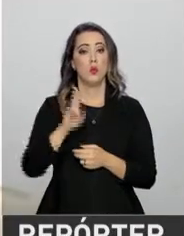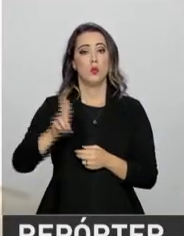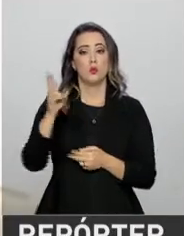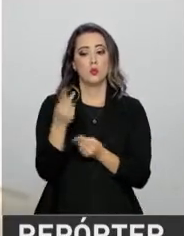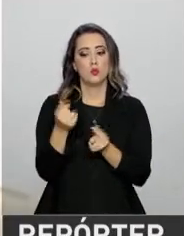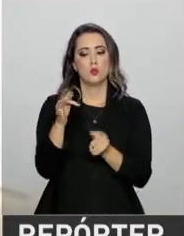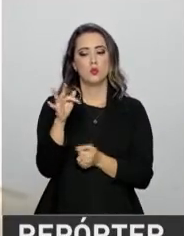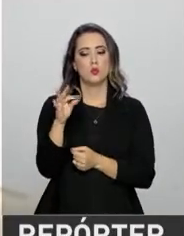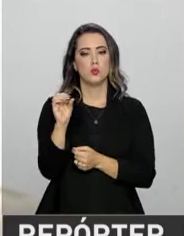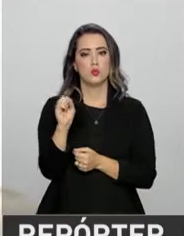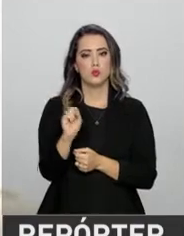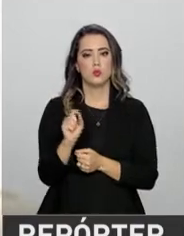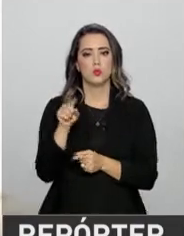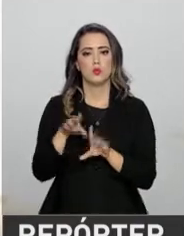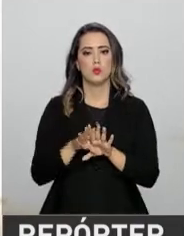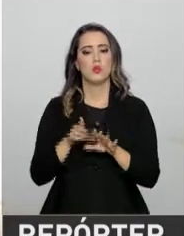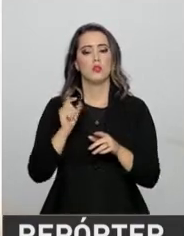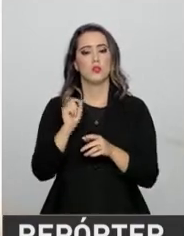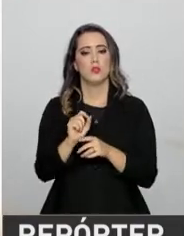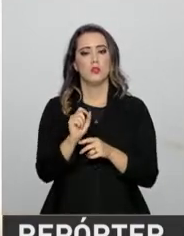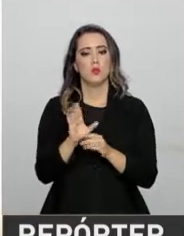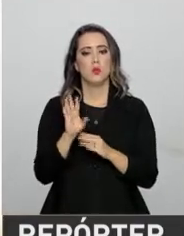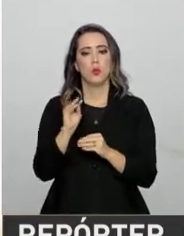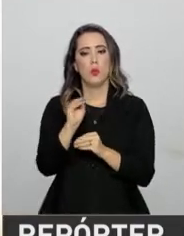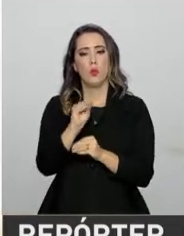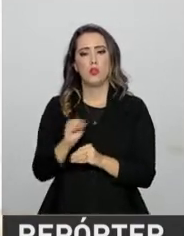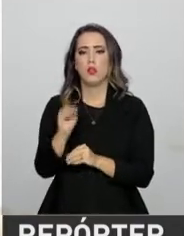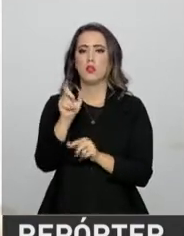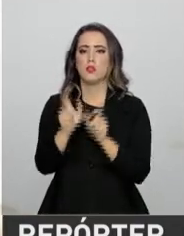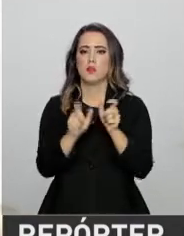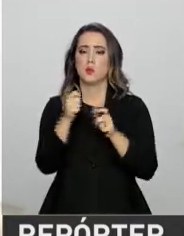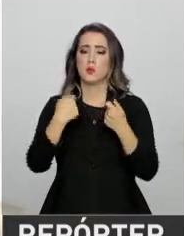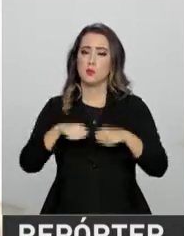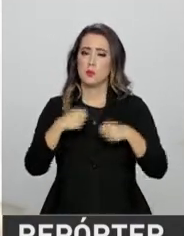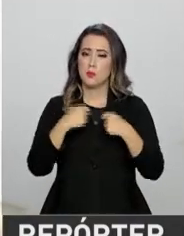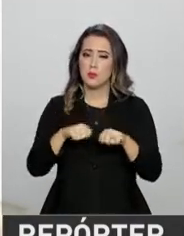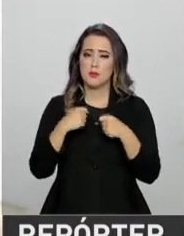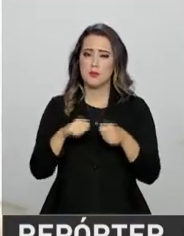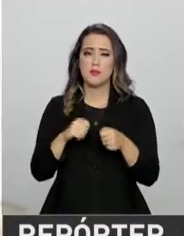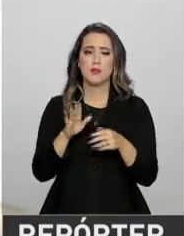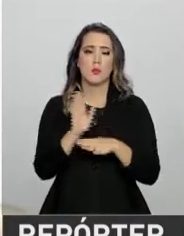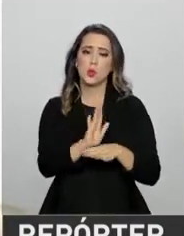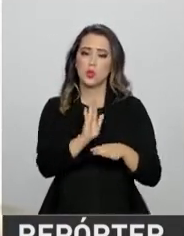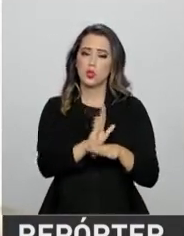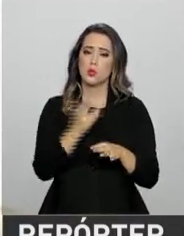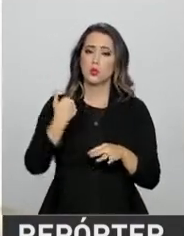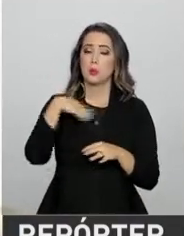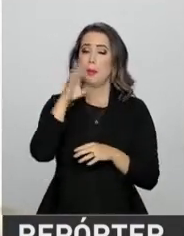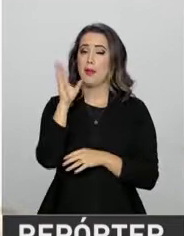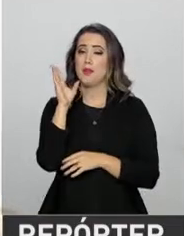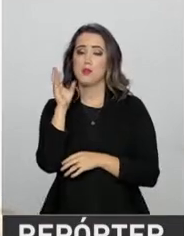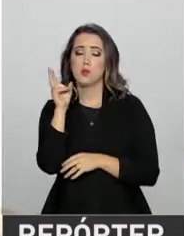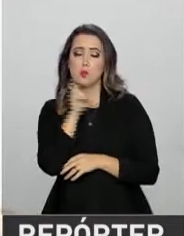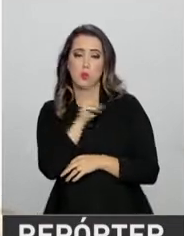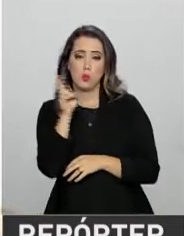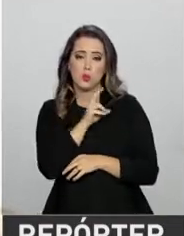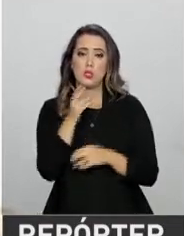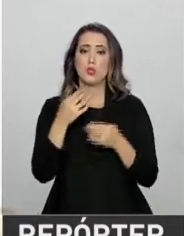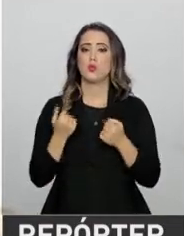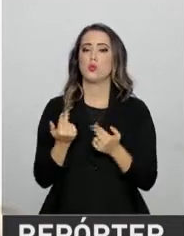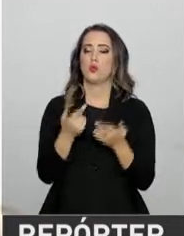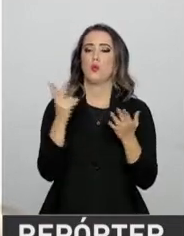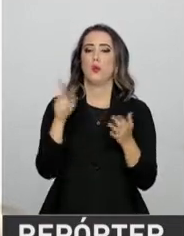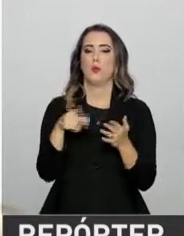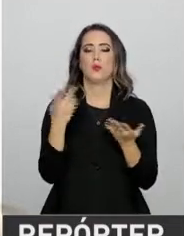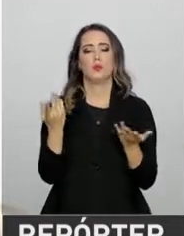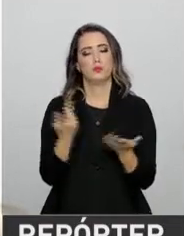recursos do fundo de garantia atendendo naturalmente aqueles que têm necessidades mais urgentes como é o caso que eu